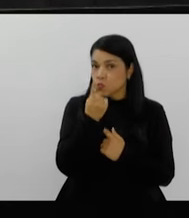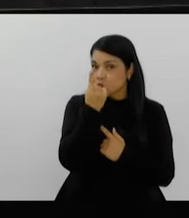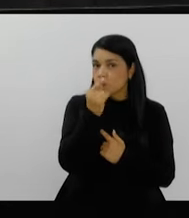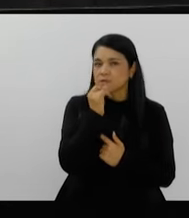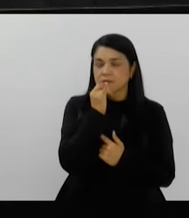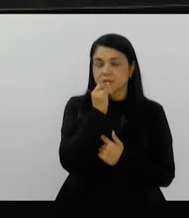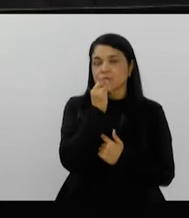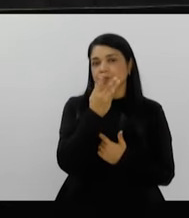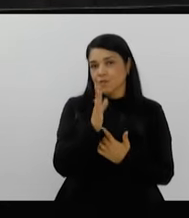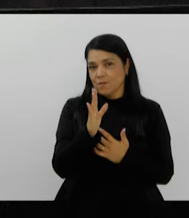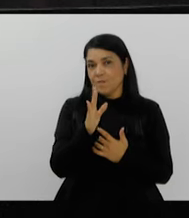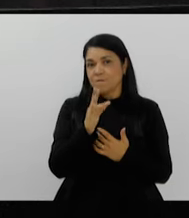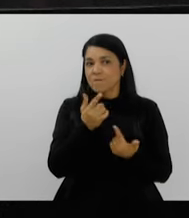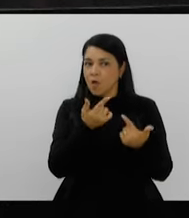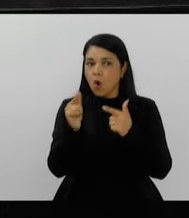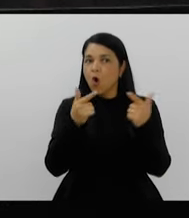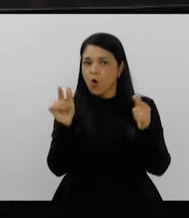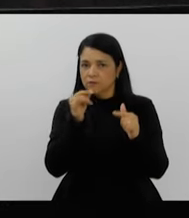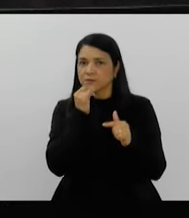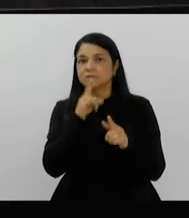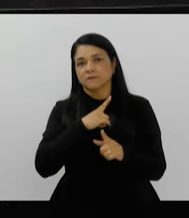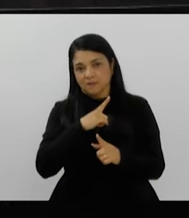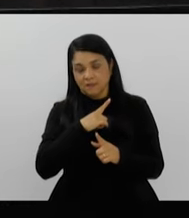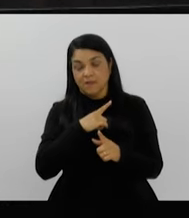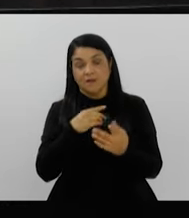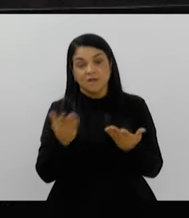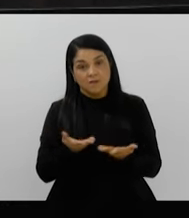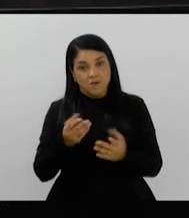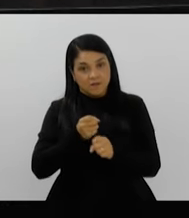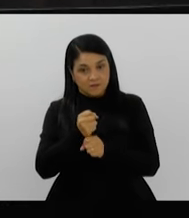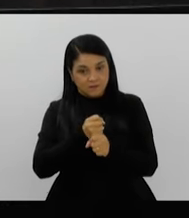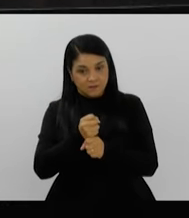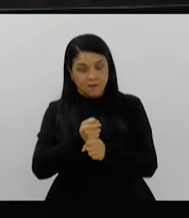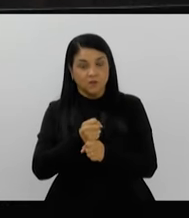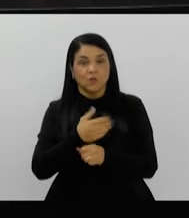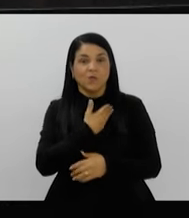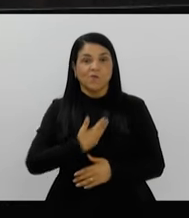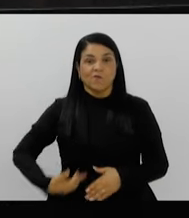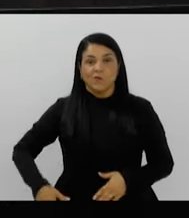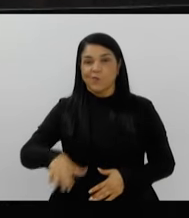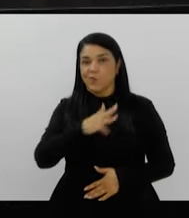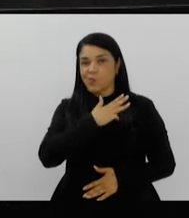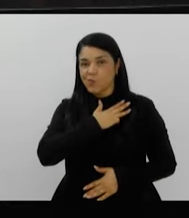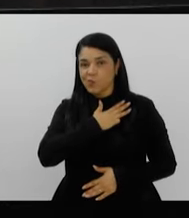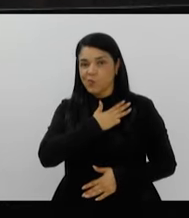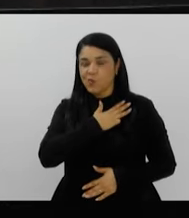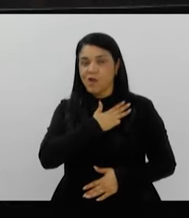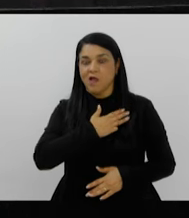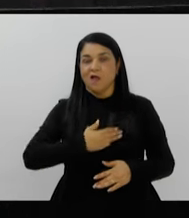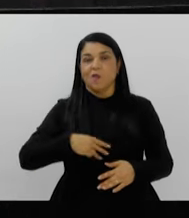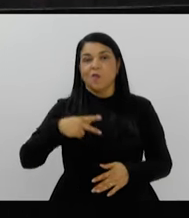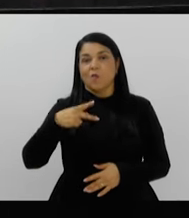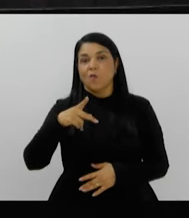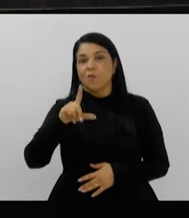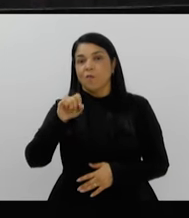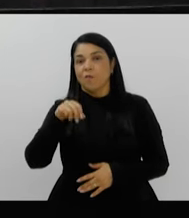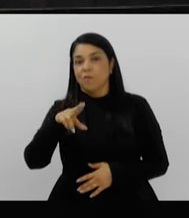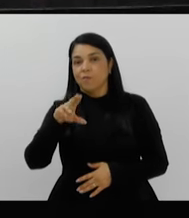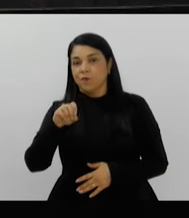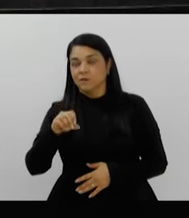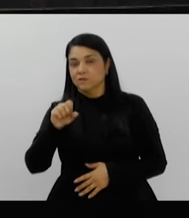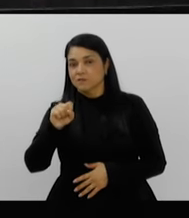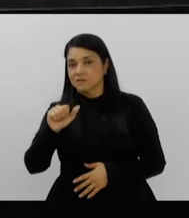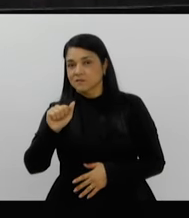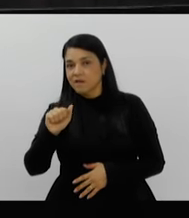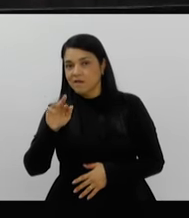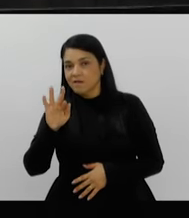temos. Neste ano, o governo Lula anunciou o maior plano safra da história, né,